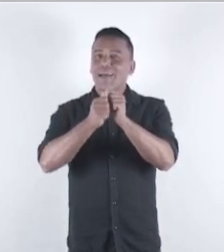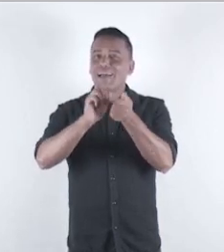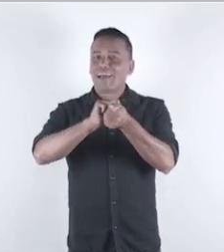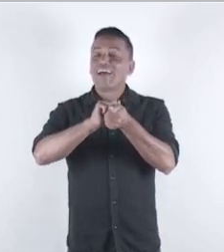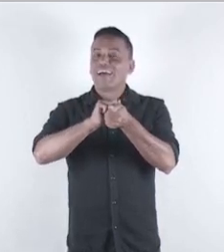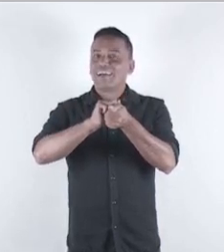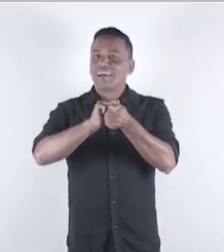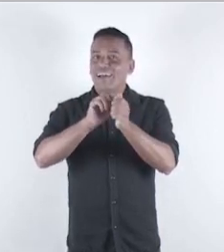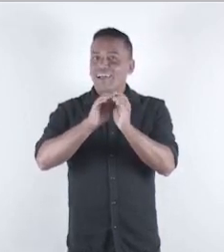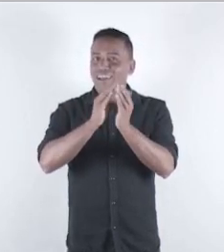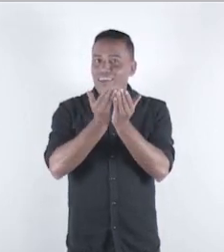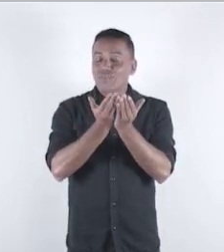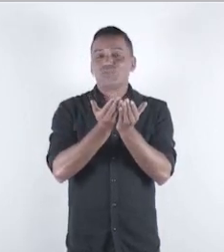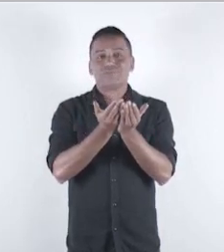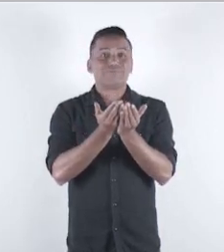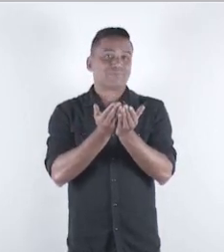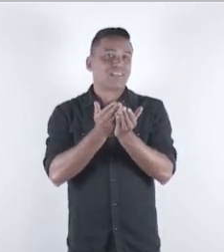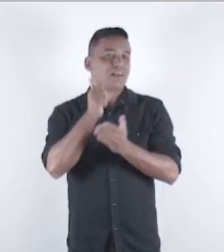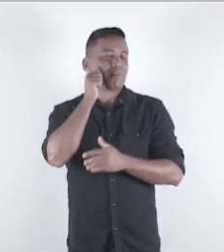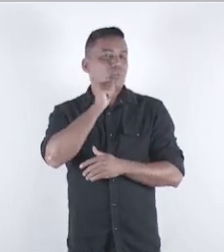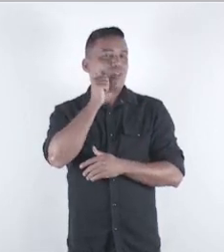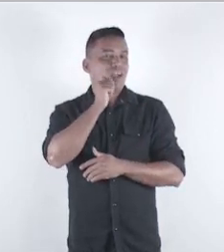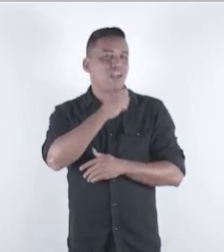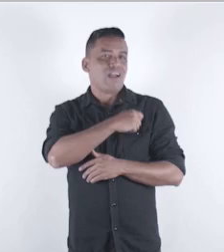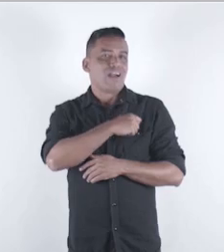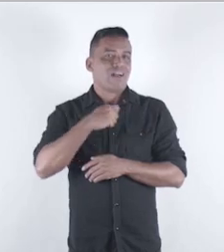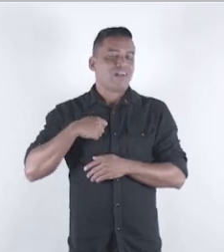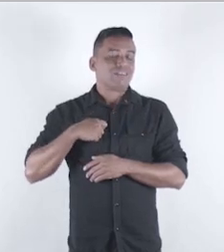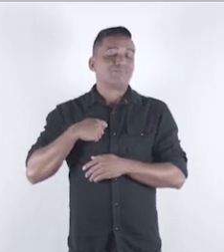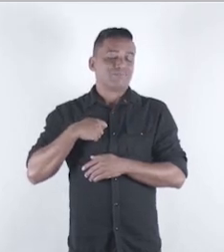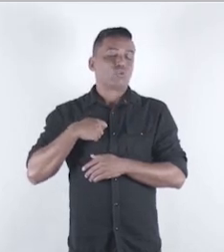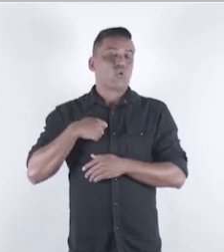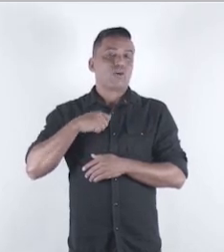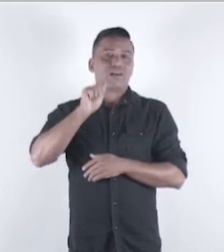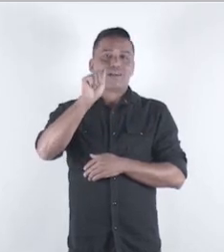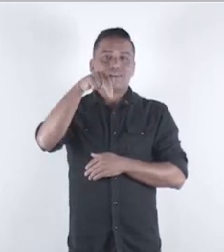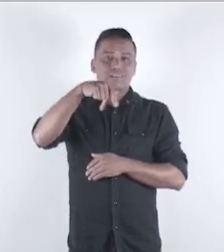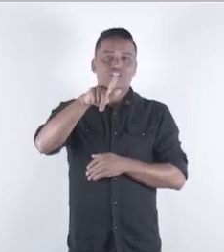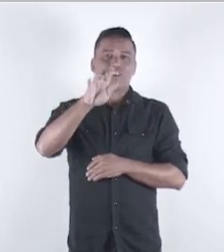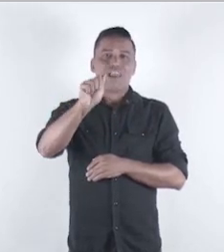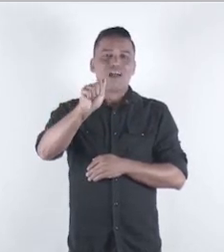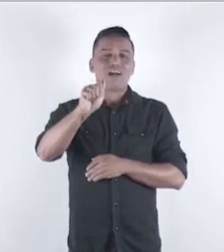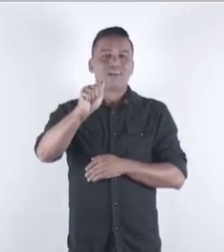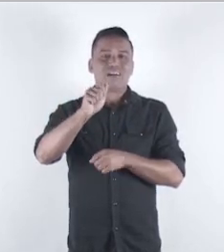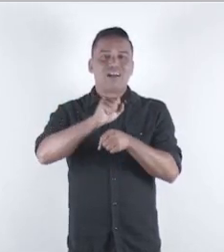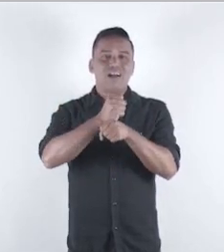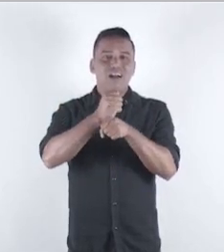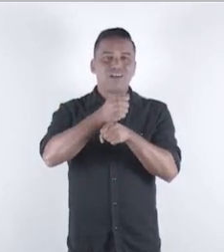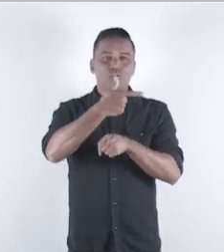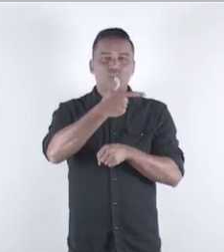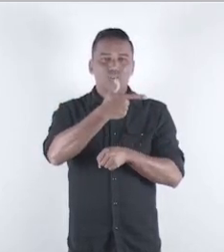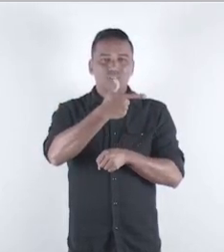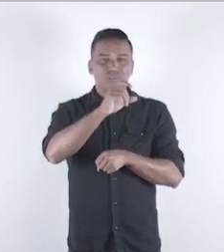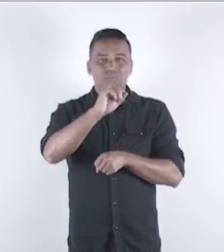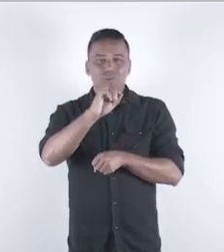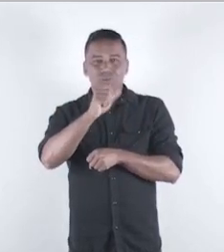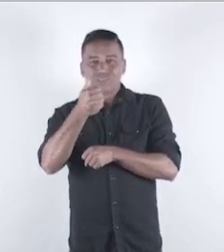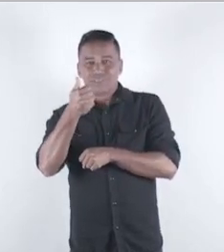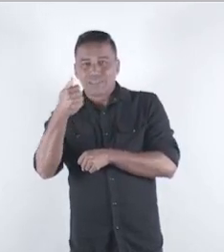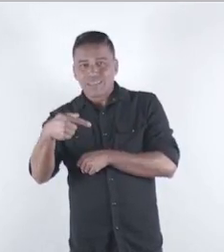E a Ângela infelizmente faleceu, no final de 2017, e esse livro ficou uns bons 2 anos e